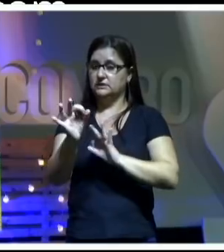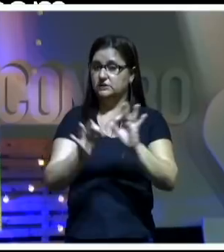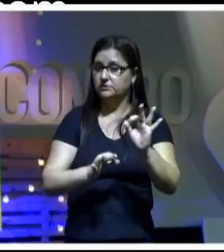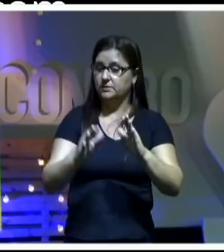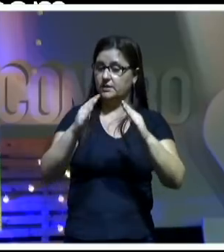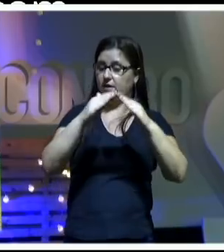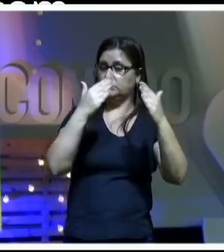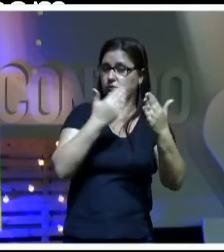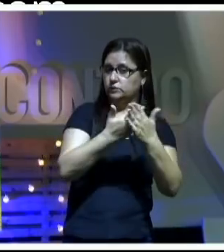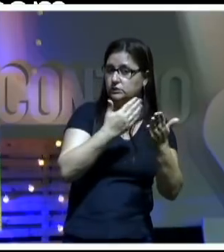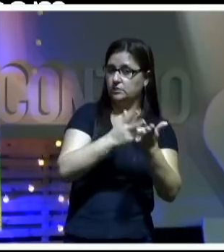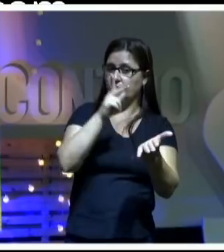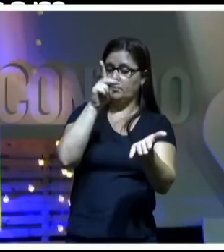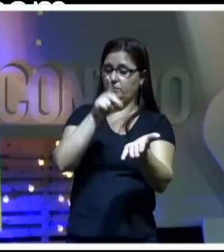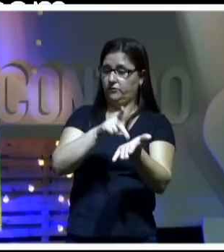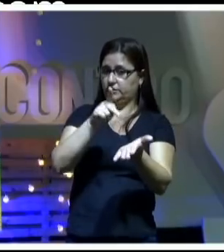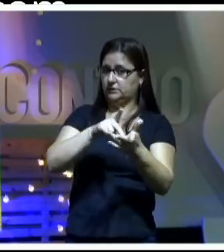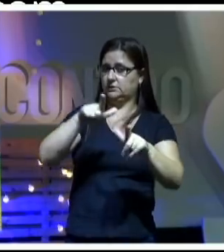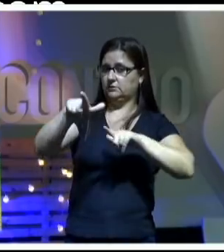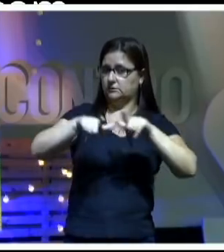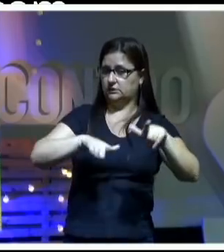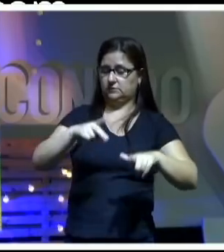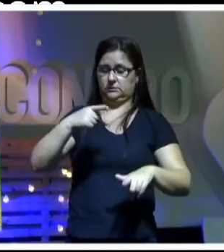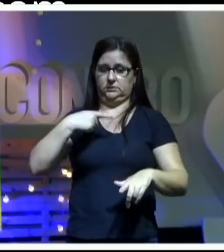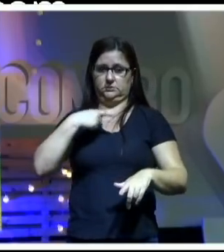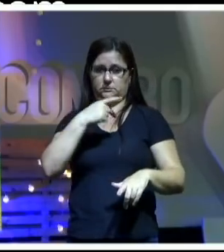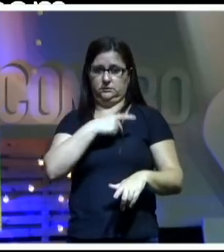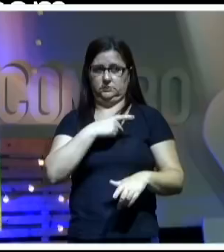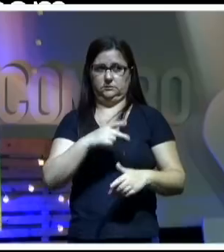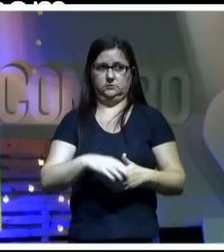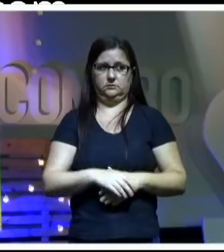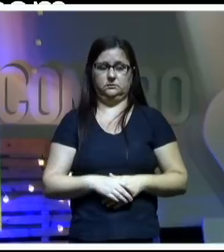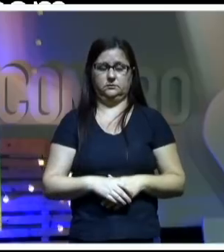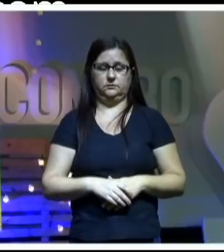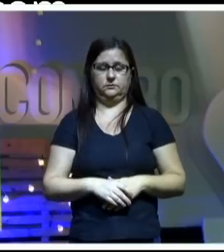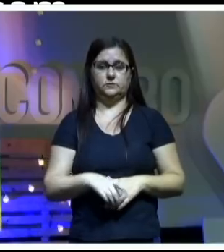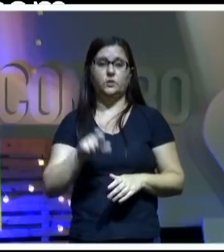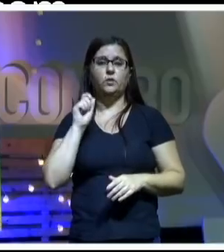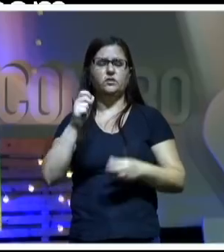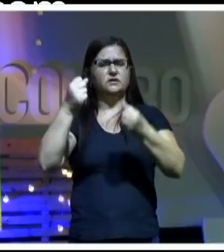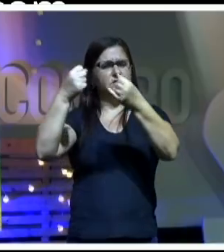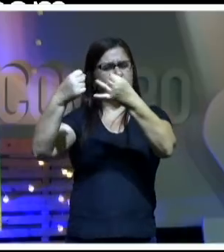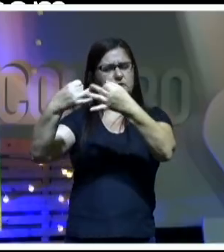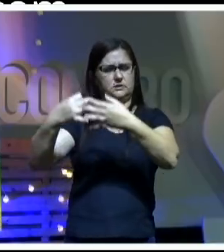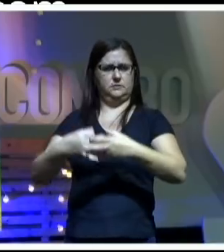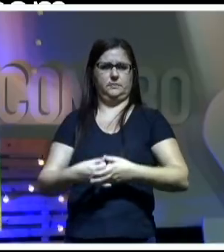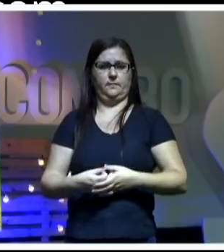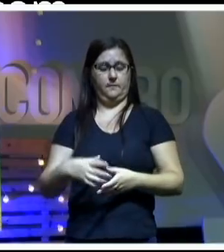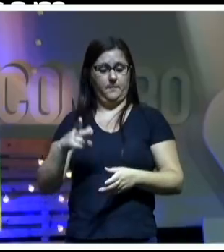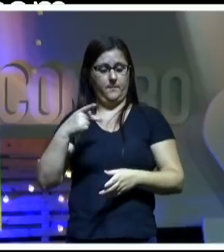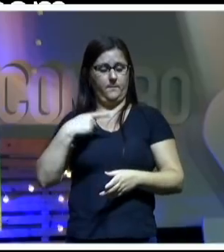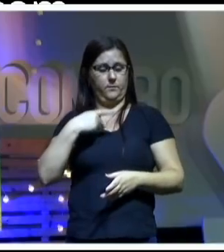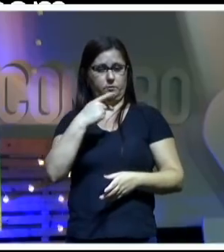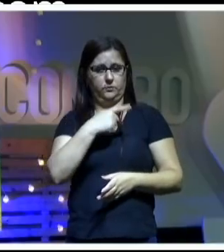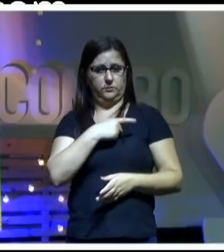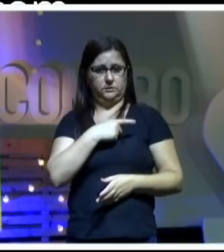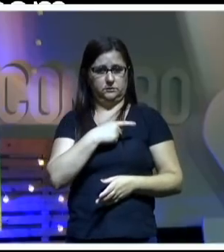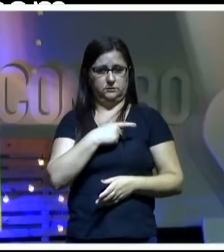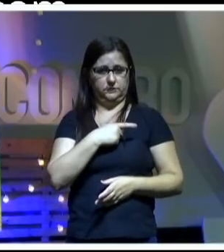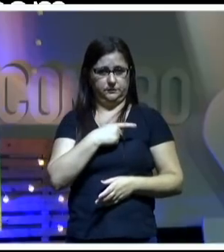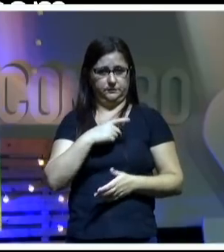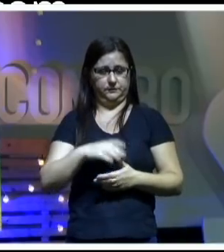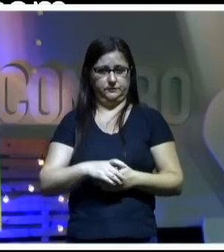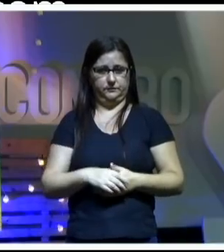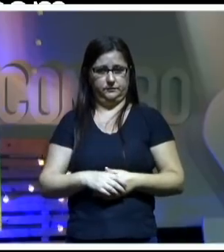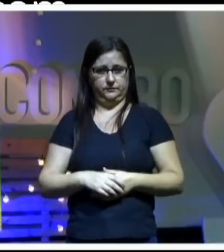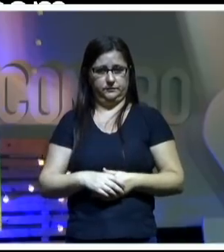seminário do verdadeiro trabalho no ministério o que está falando aqui é que os pastores trocaram a